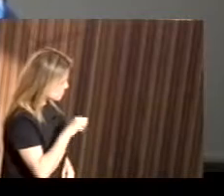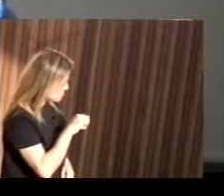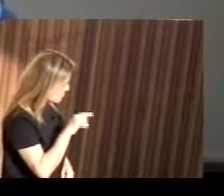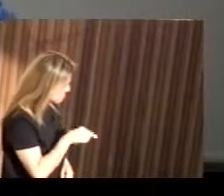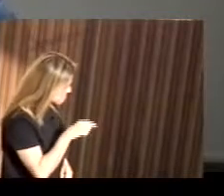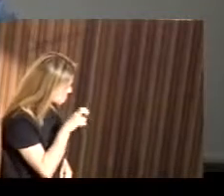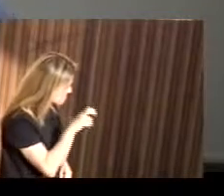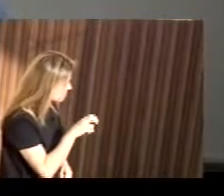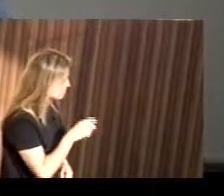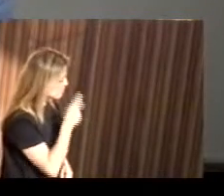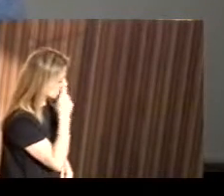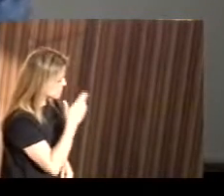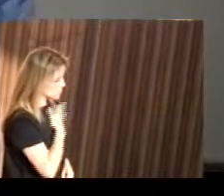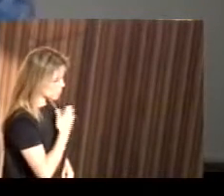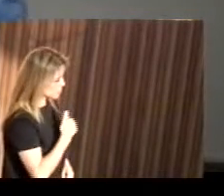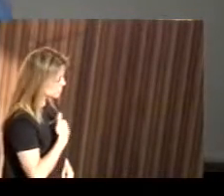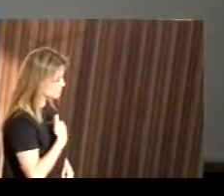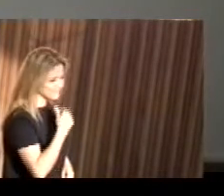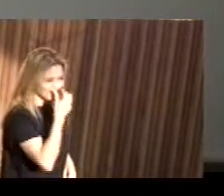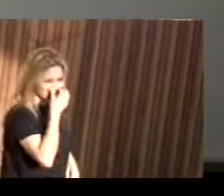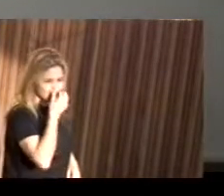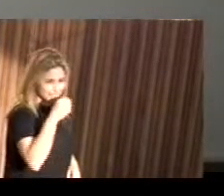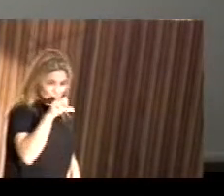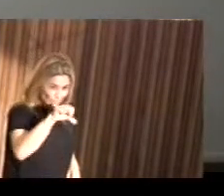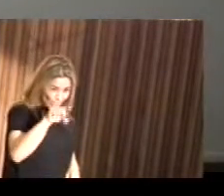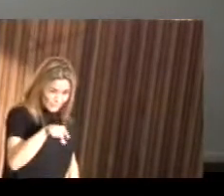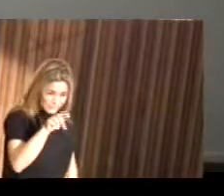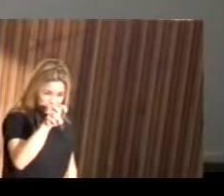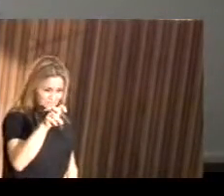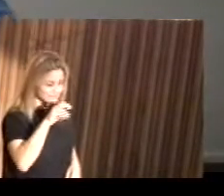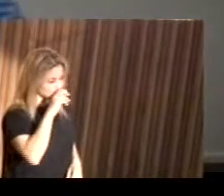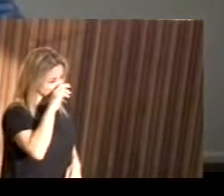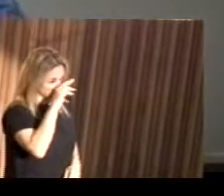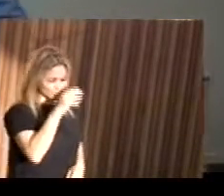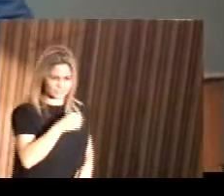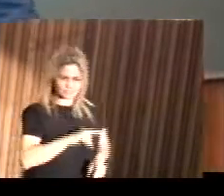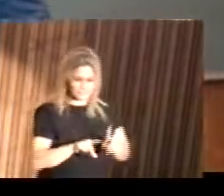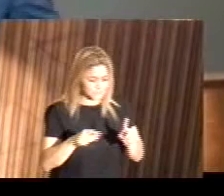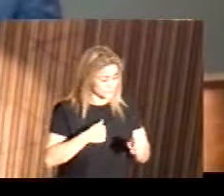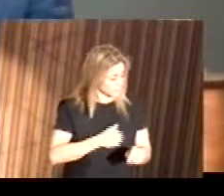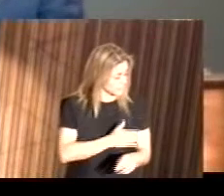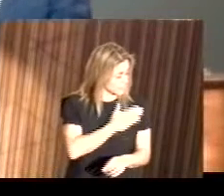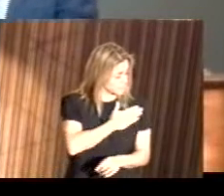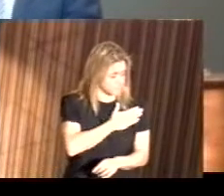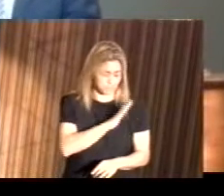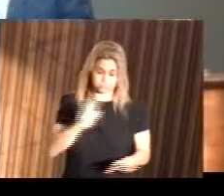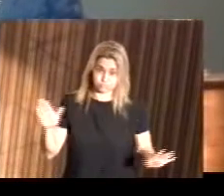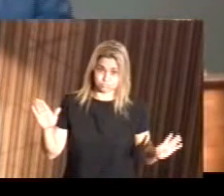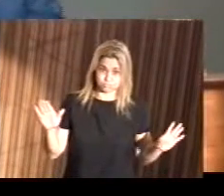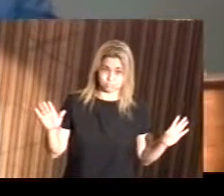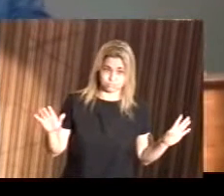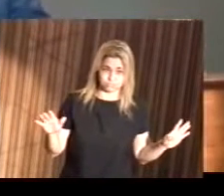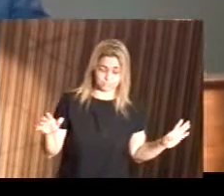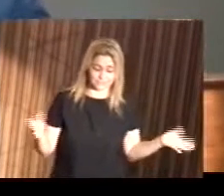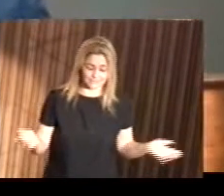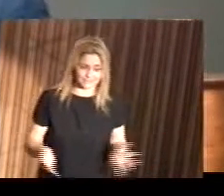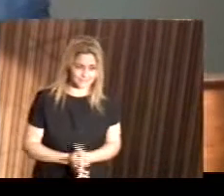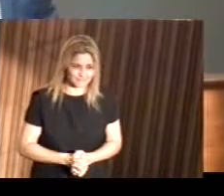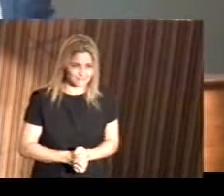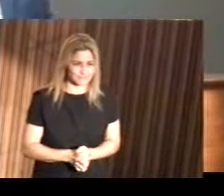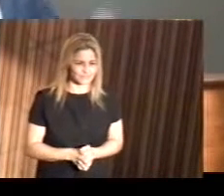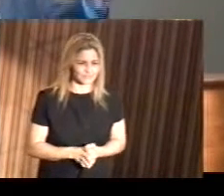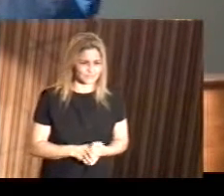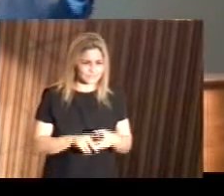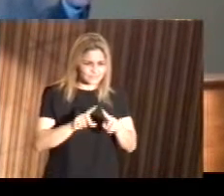né? Bom, me livrei do exame. Mas eu detestava filosofia. Você já pode entender por quê.